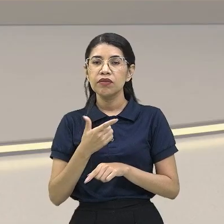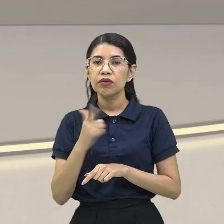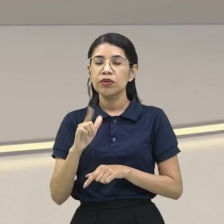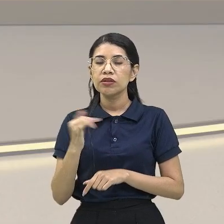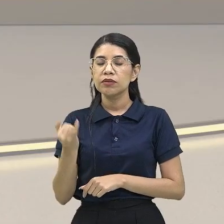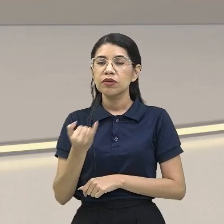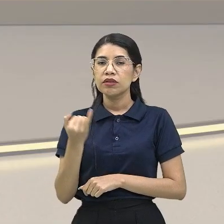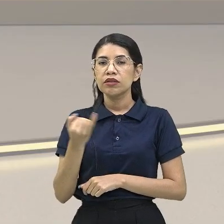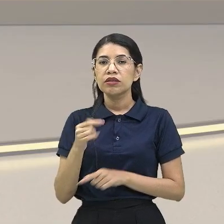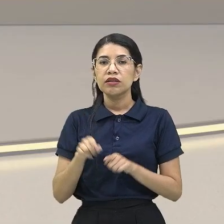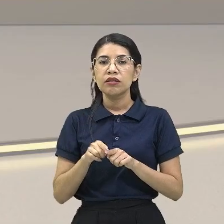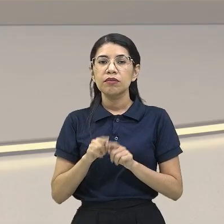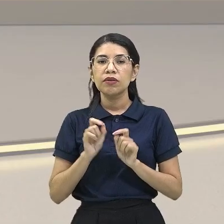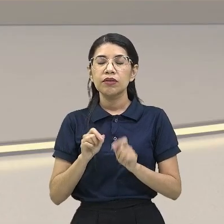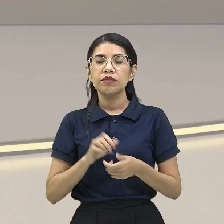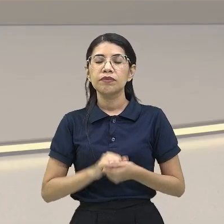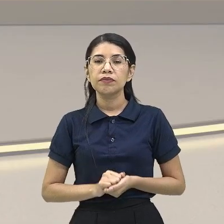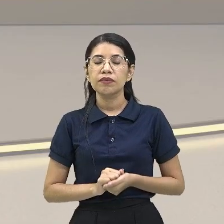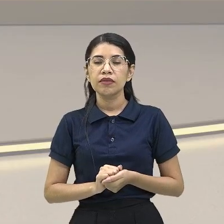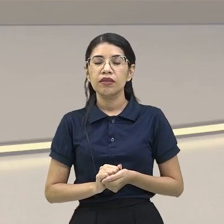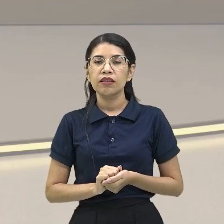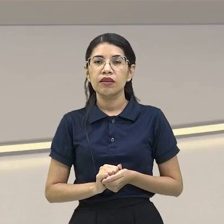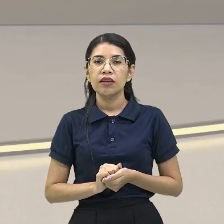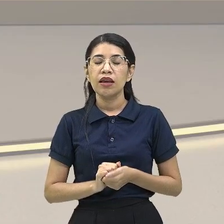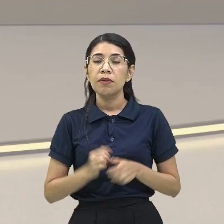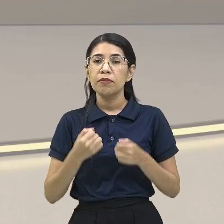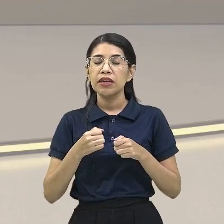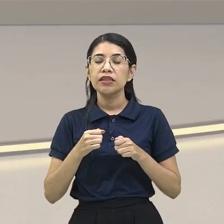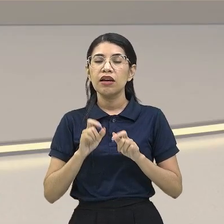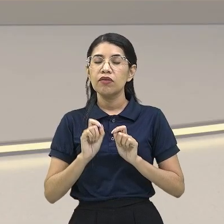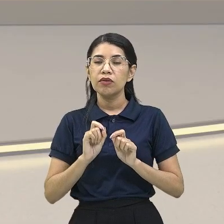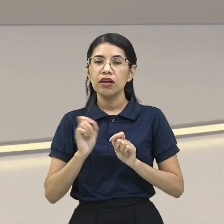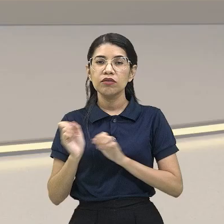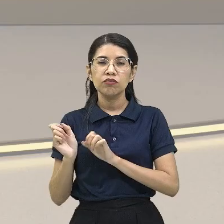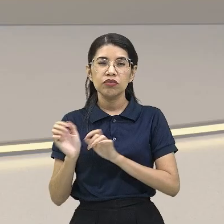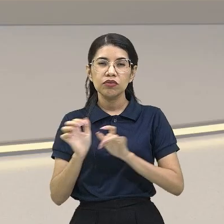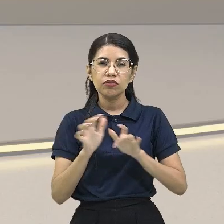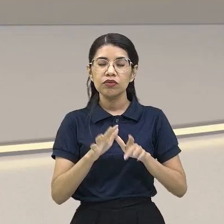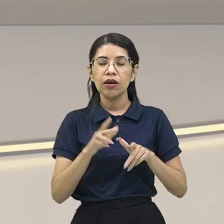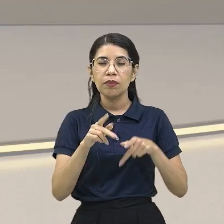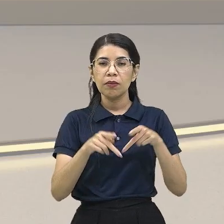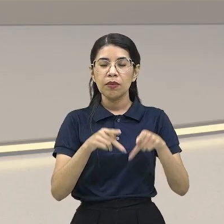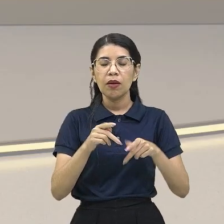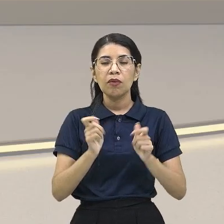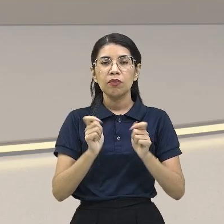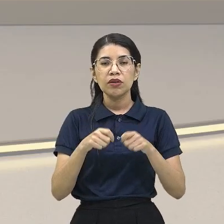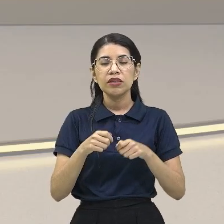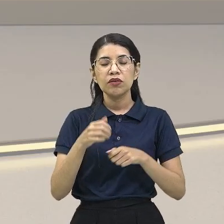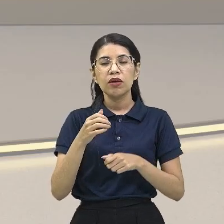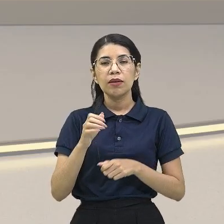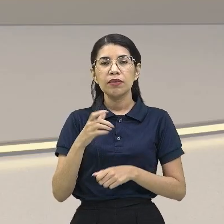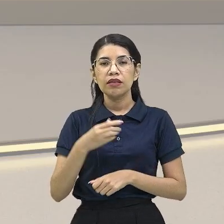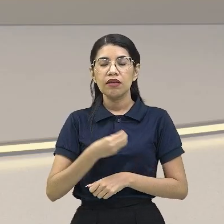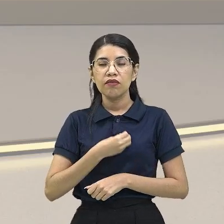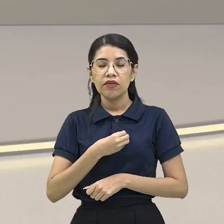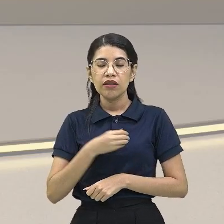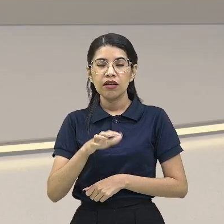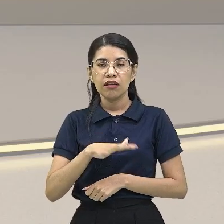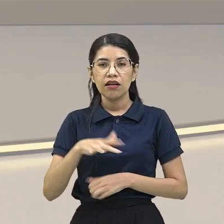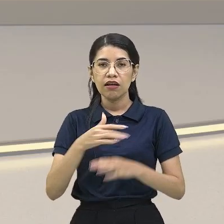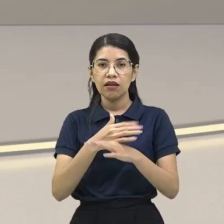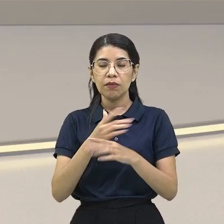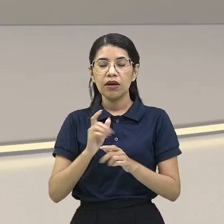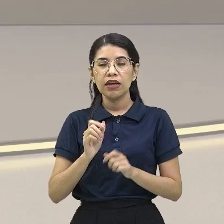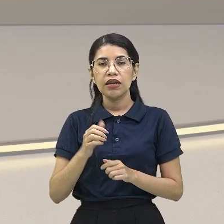exemplo, integrar para não entregar, porque depois disso um grande movimento que vem ligado à economia e urbanização é